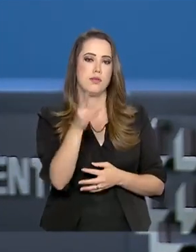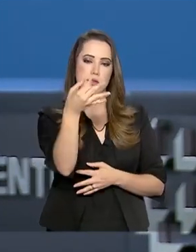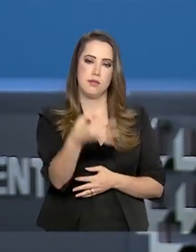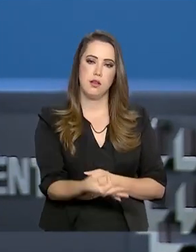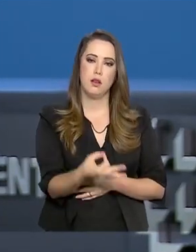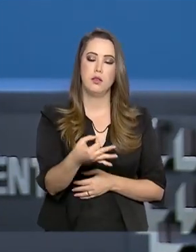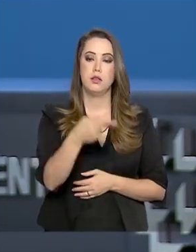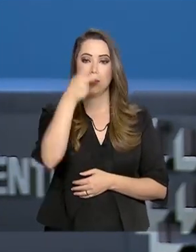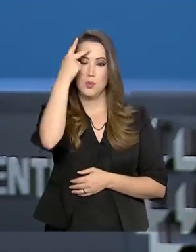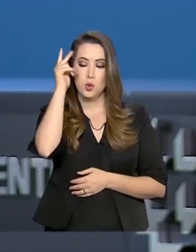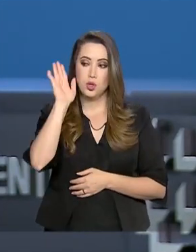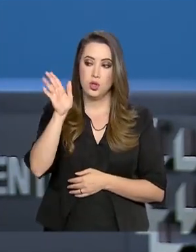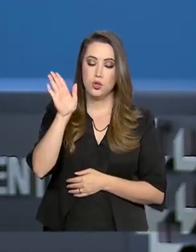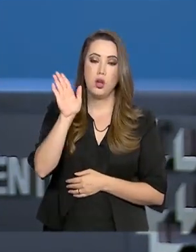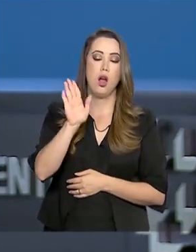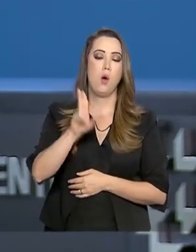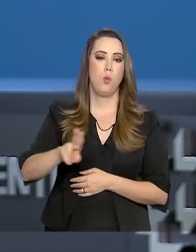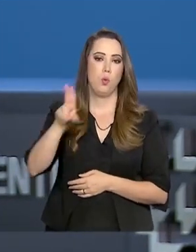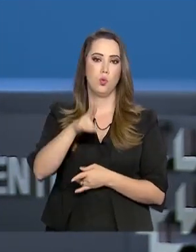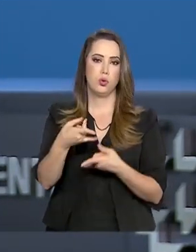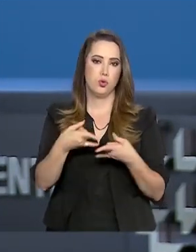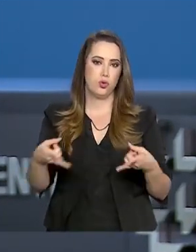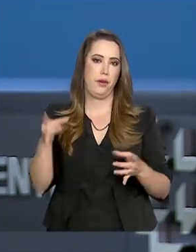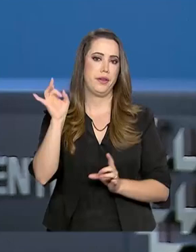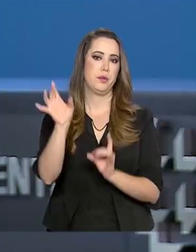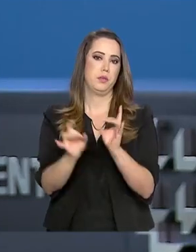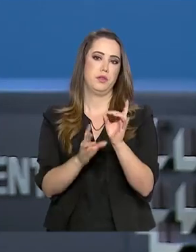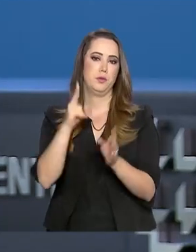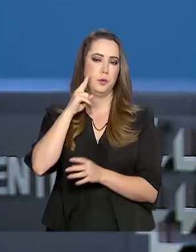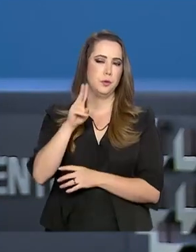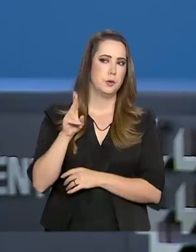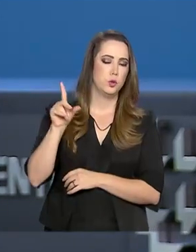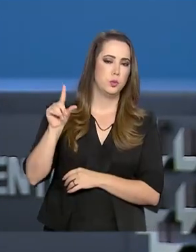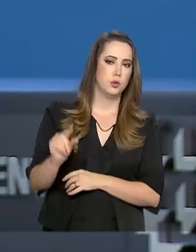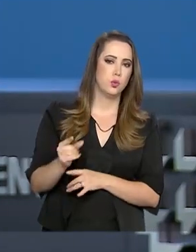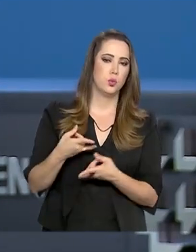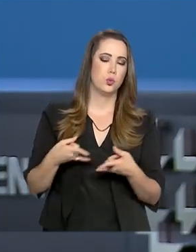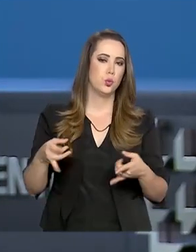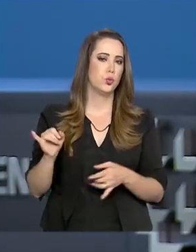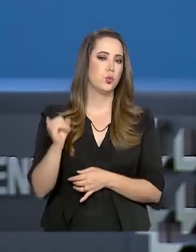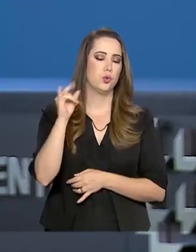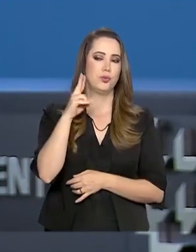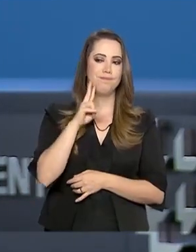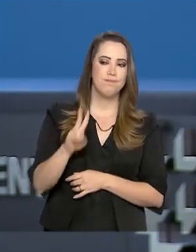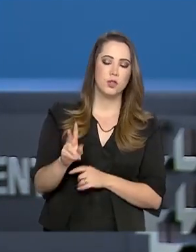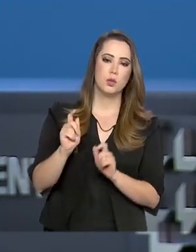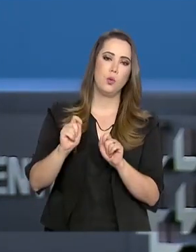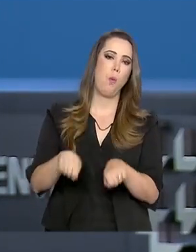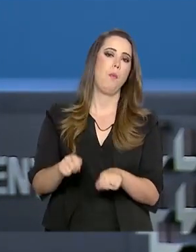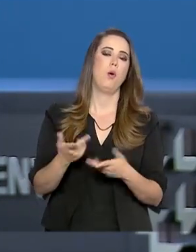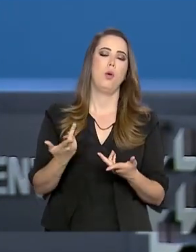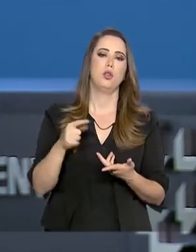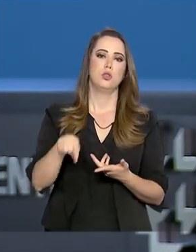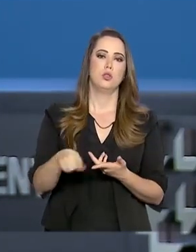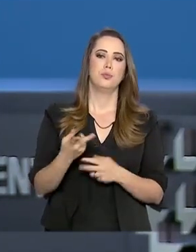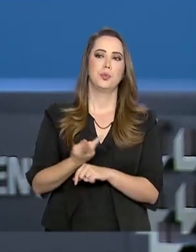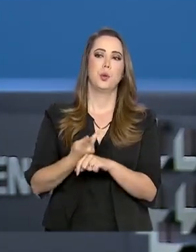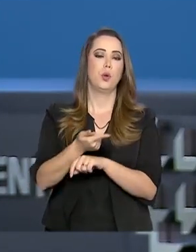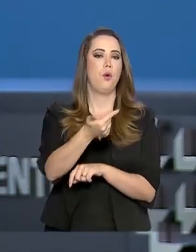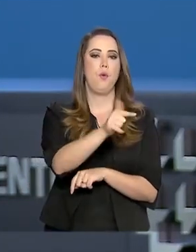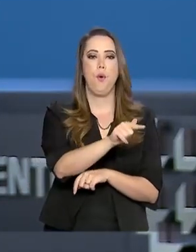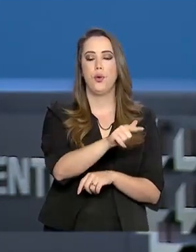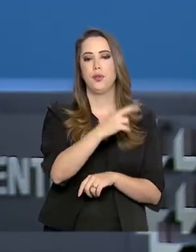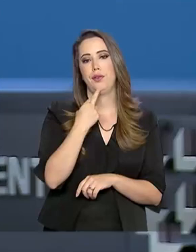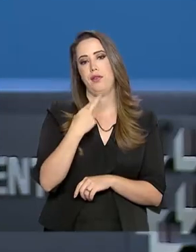que utilizam, mesmo tendo essa redução da taxa de juros, verificar também se não pode também buscar uma